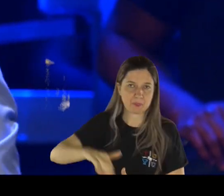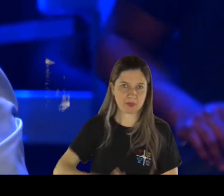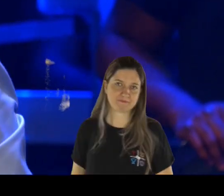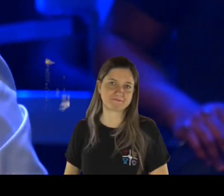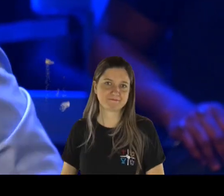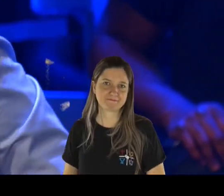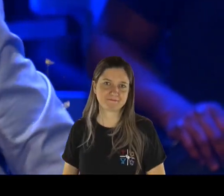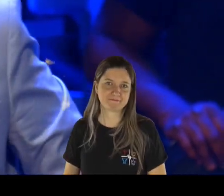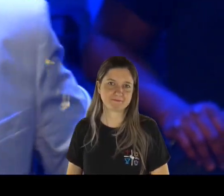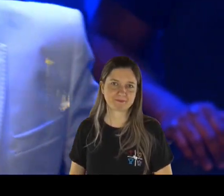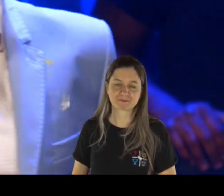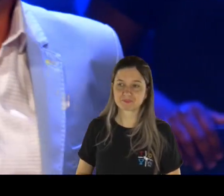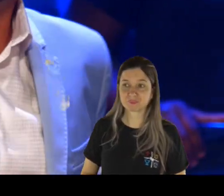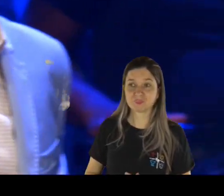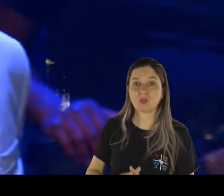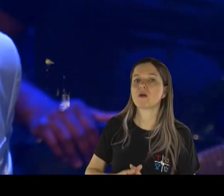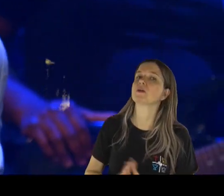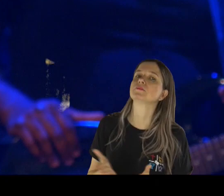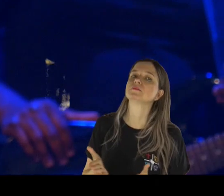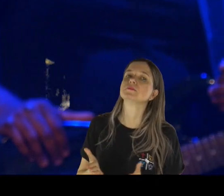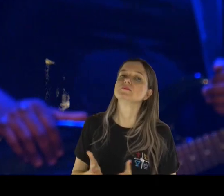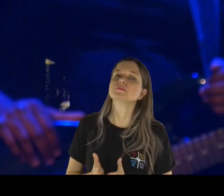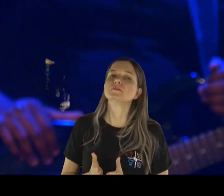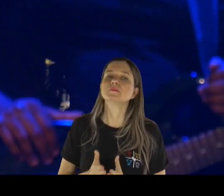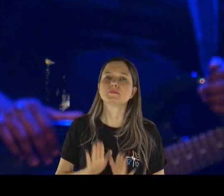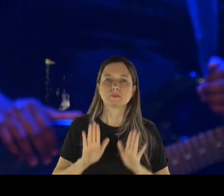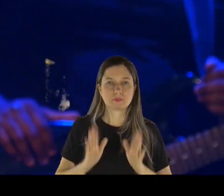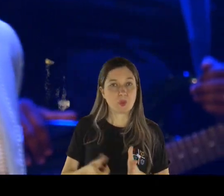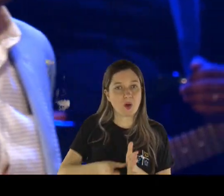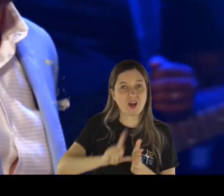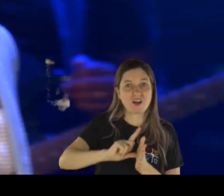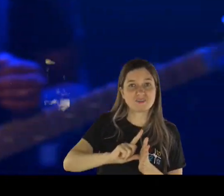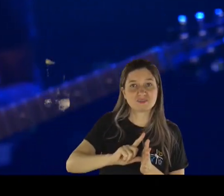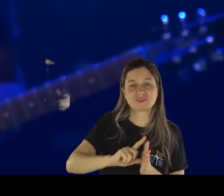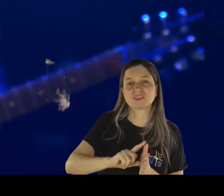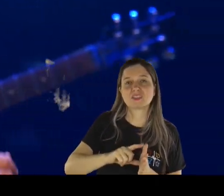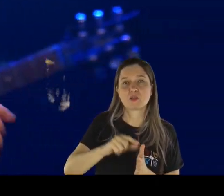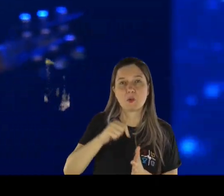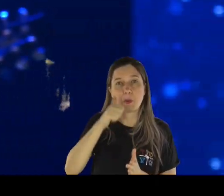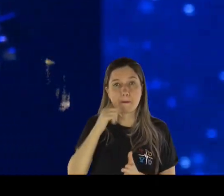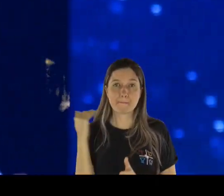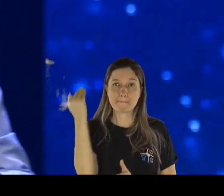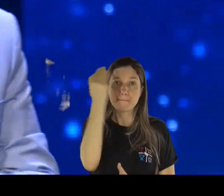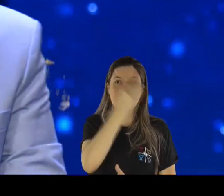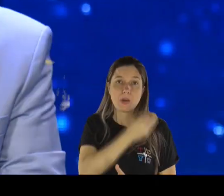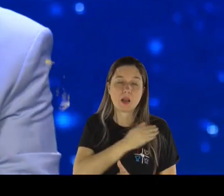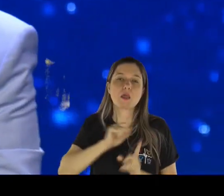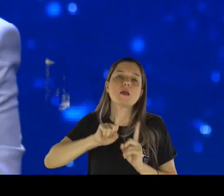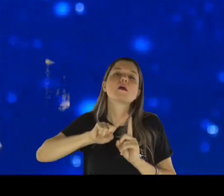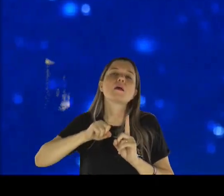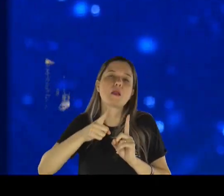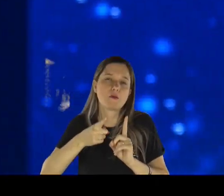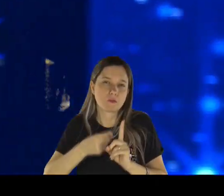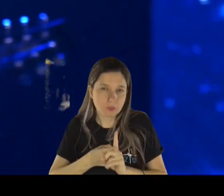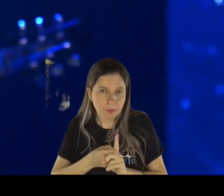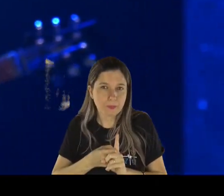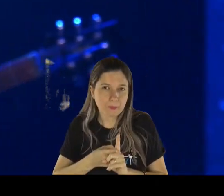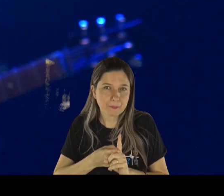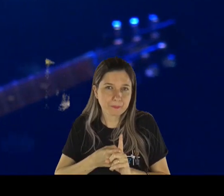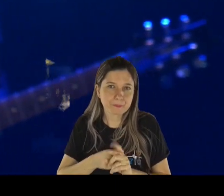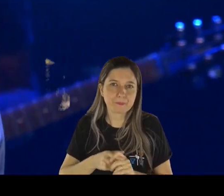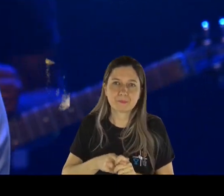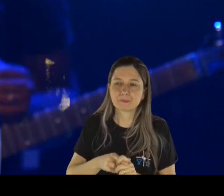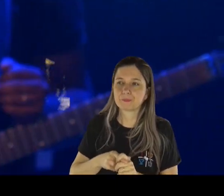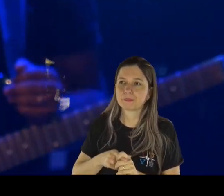noite, não sei como, correndo riscos. E chegou lá em Jerusalém e se encontrou com